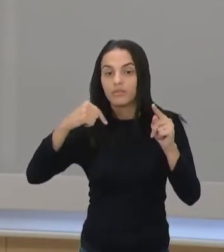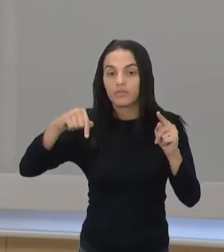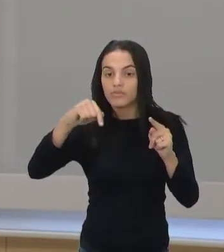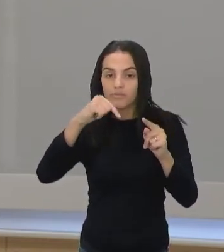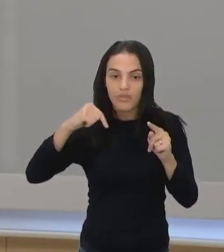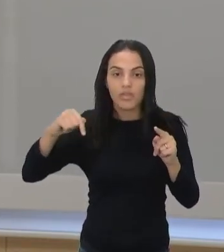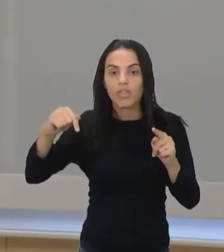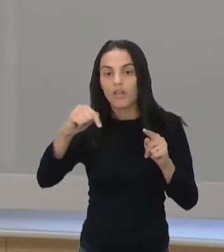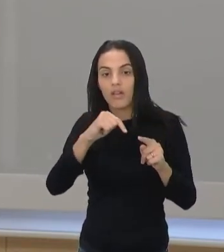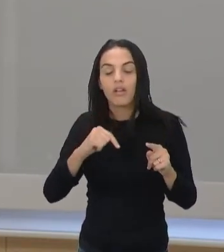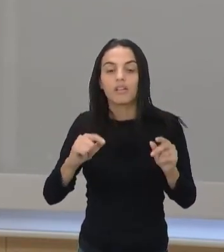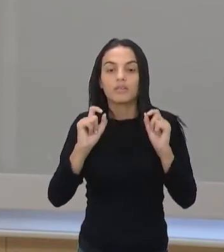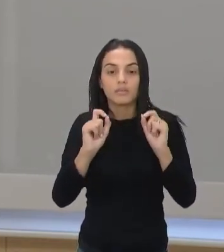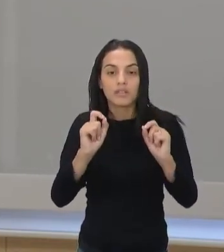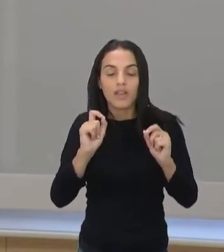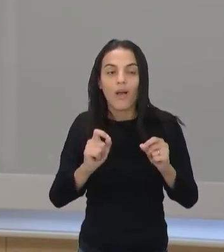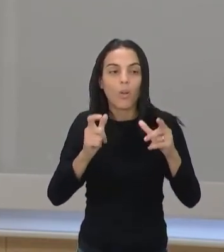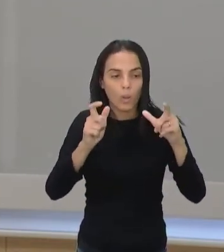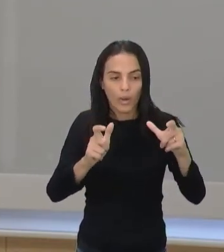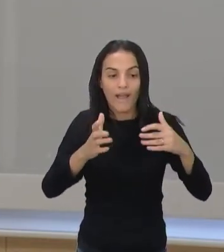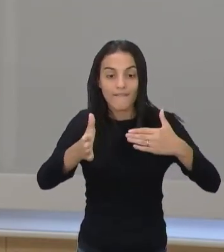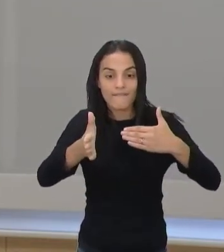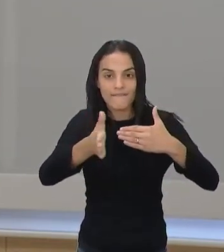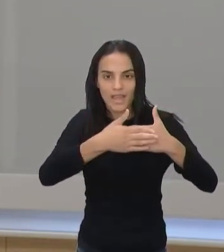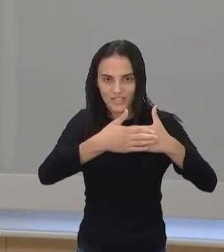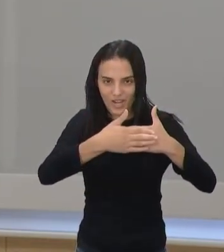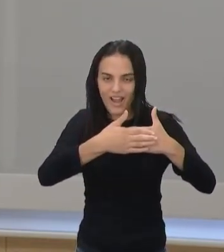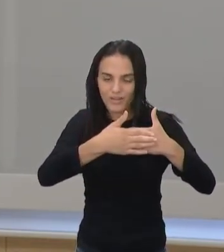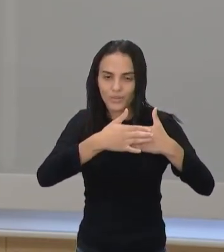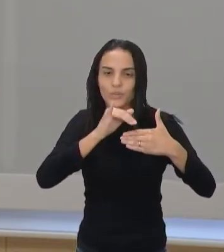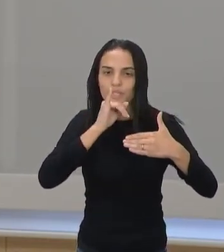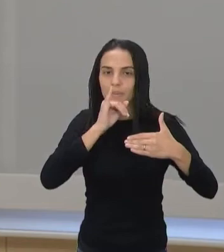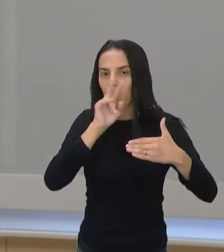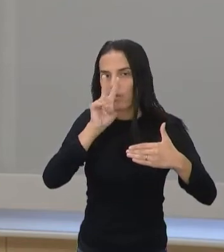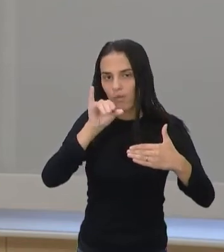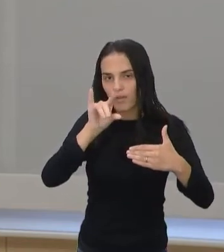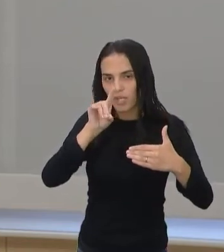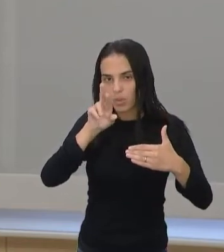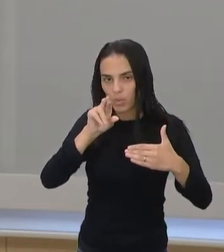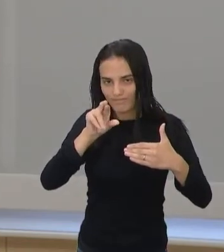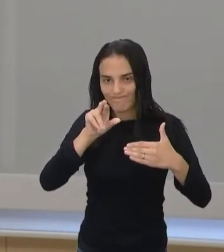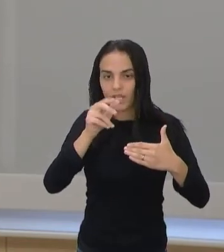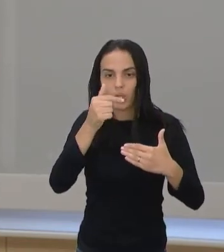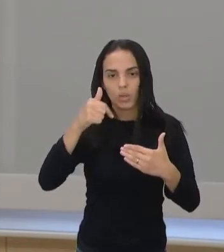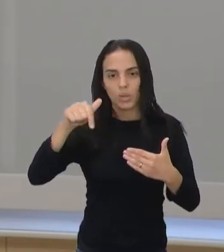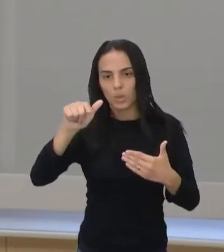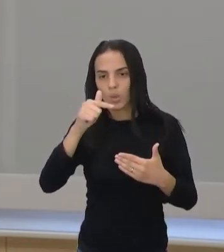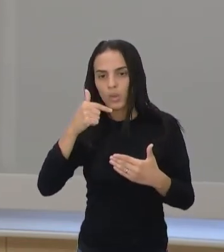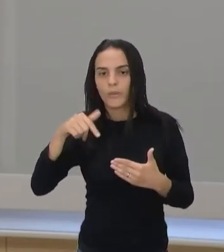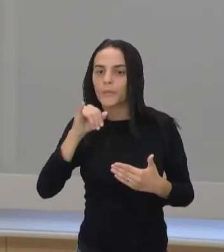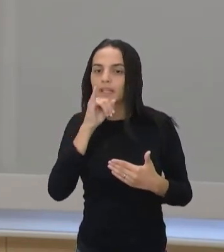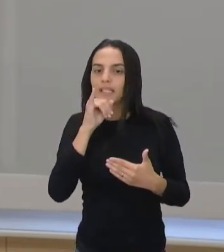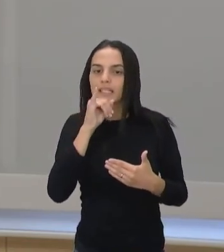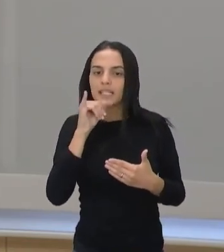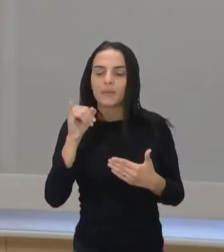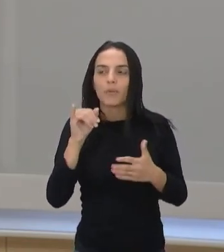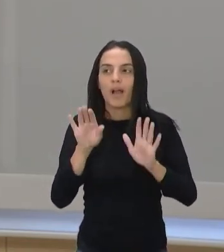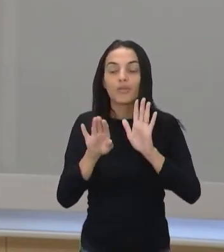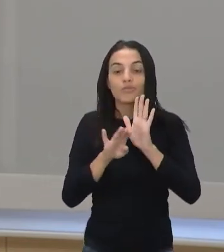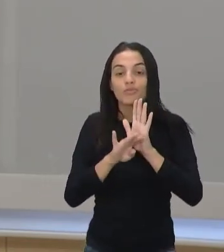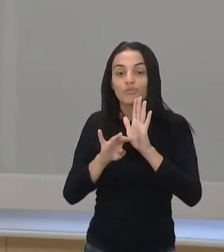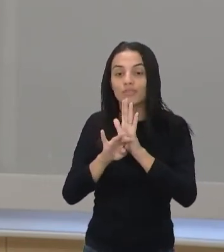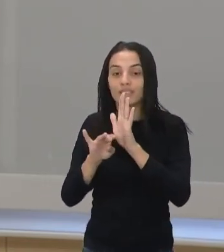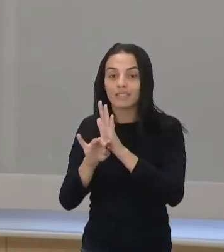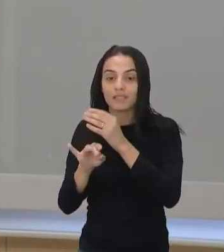quando nós somos condicionados a um ambiente fechado, pelo vidro, no caso... a gente acaba, vamos falar assim, favorecendo